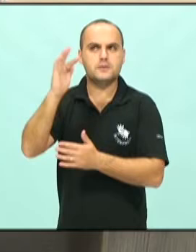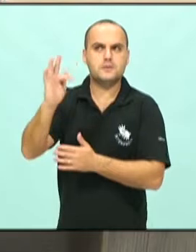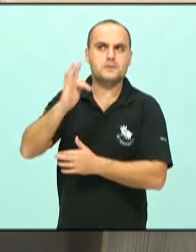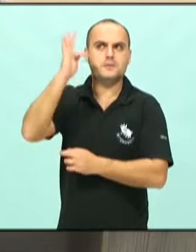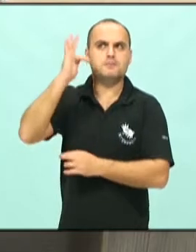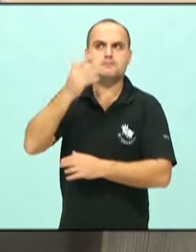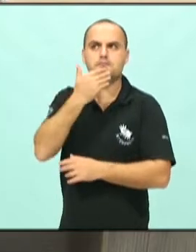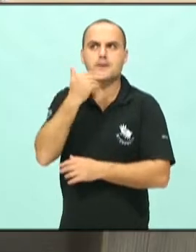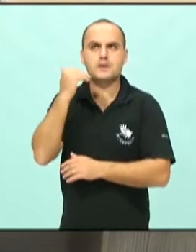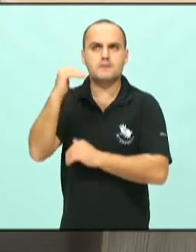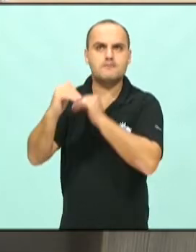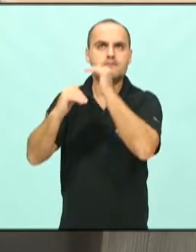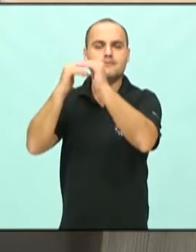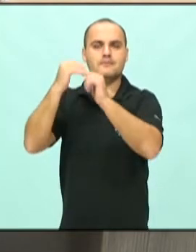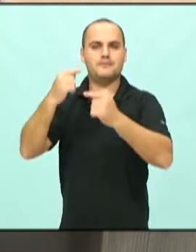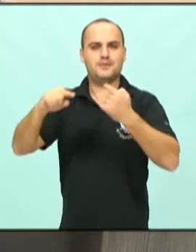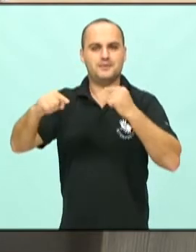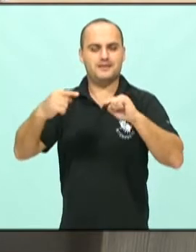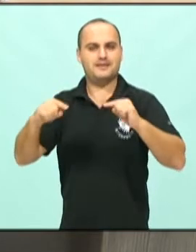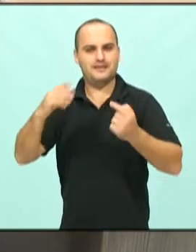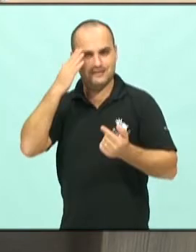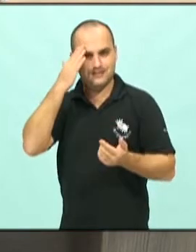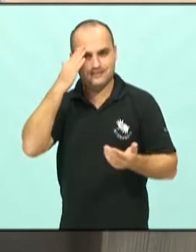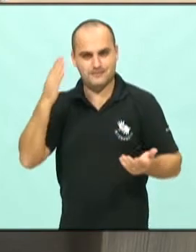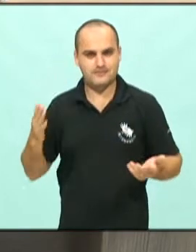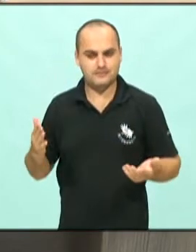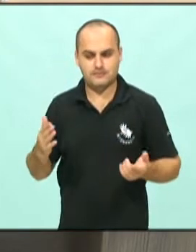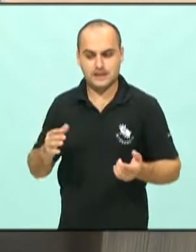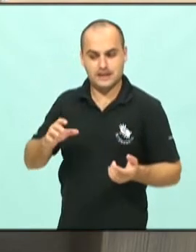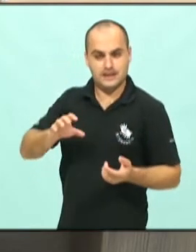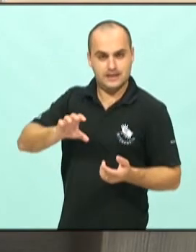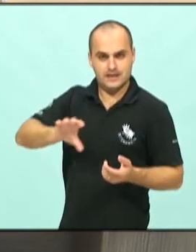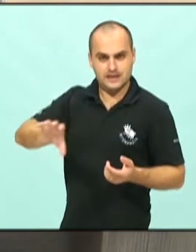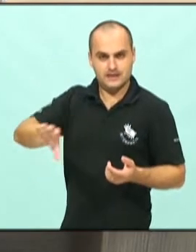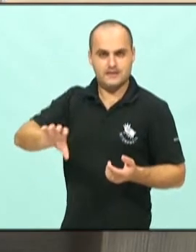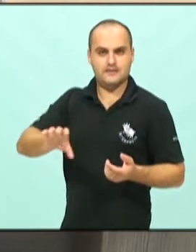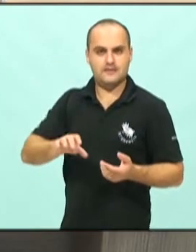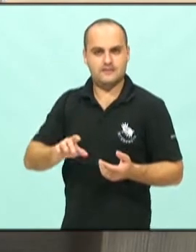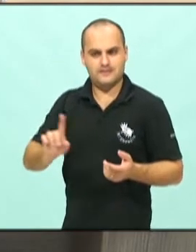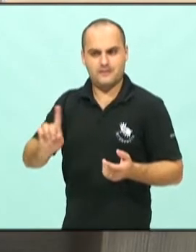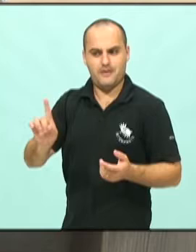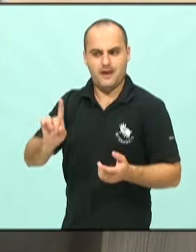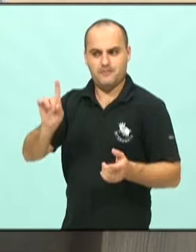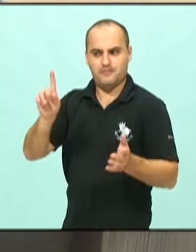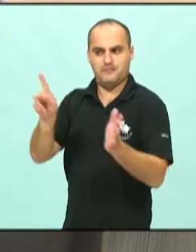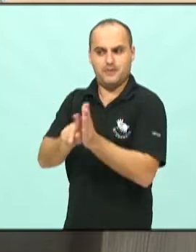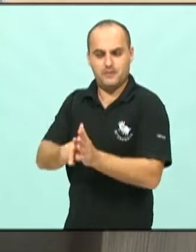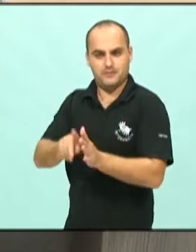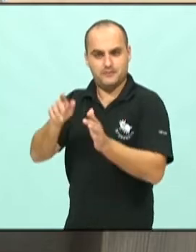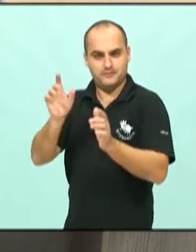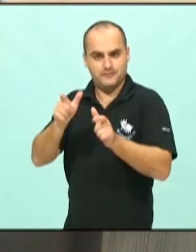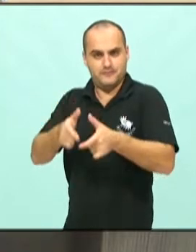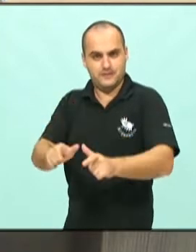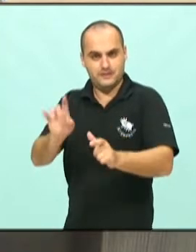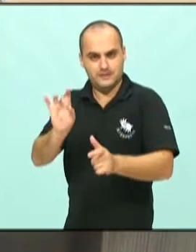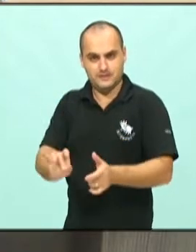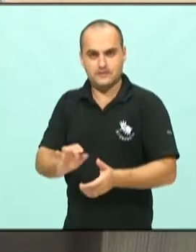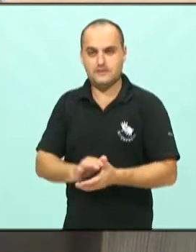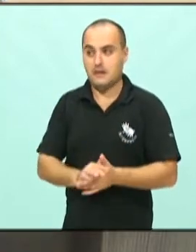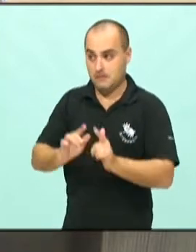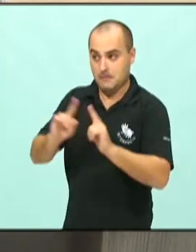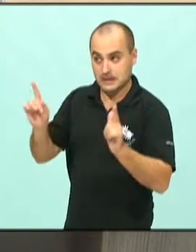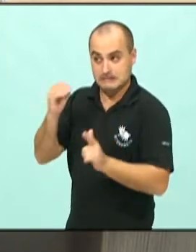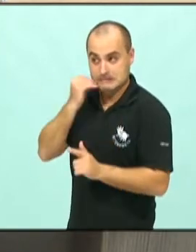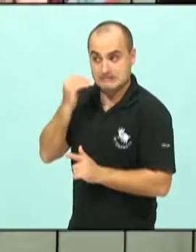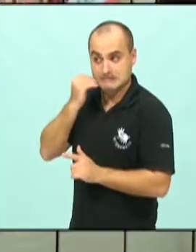de, querer mostrar serviço no violão, esse não é um disco que foi voltado para isso. Dá uma pontinha de tentação ali.